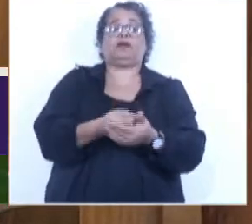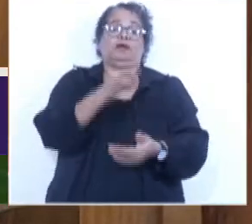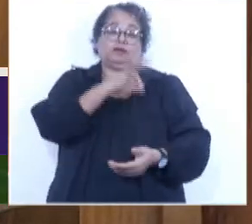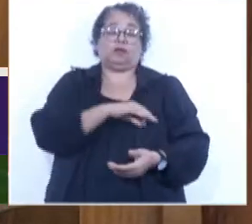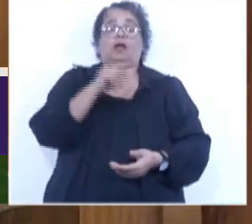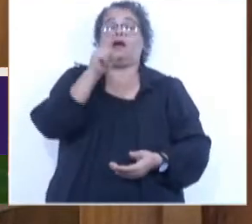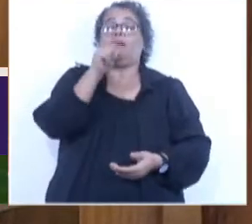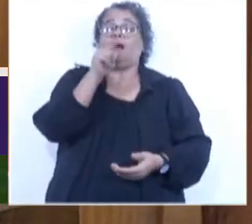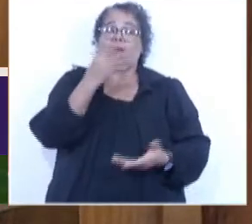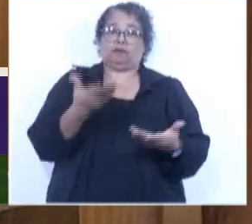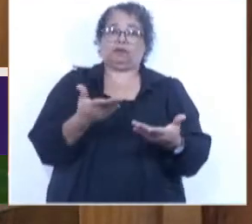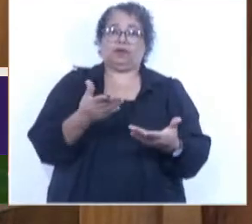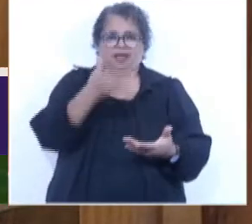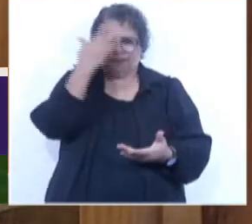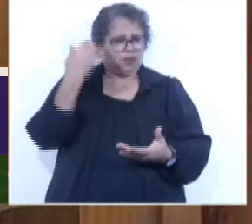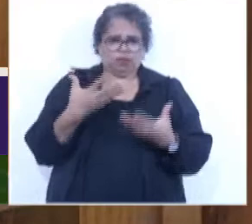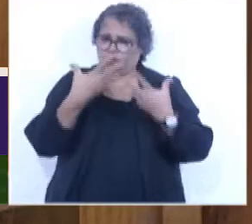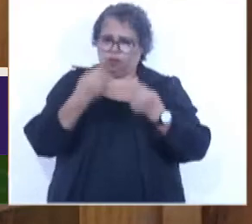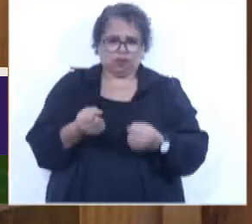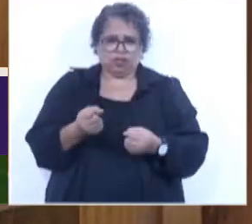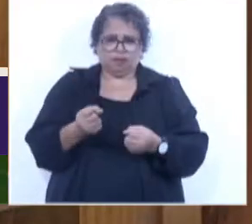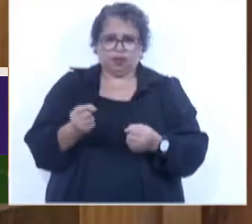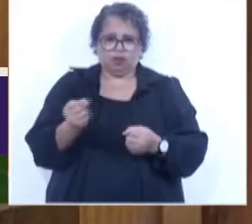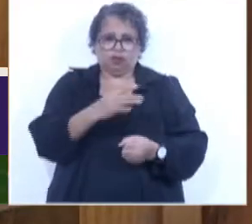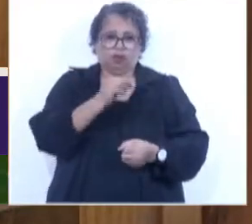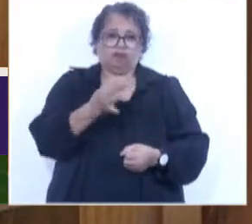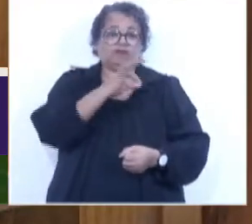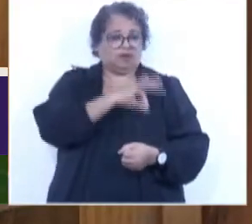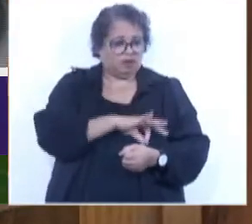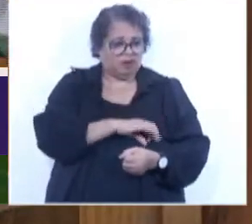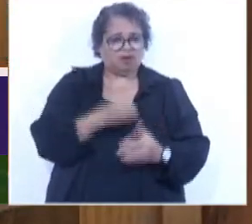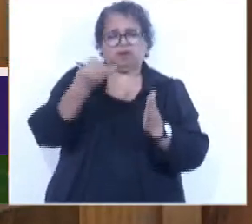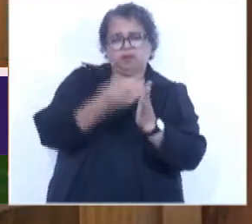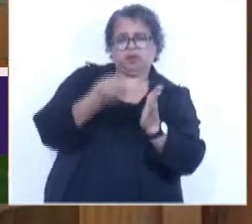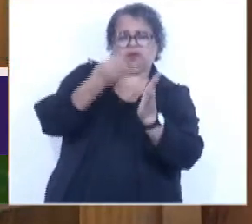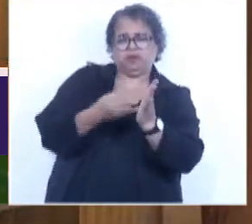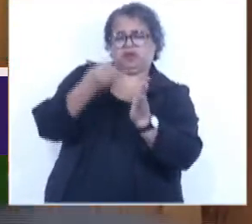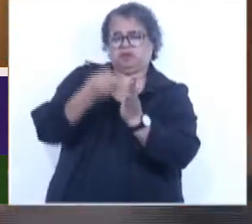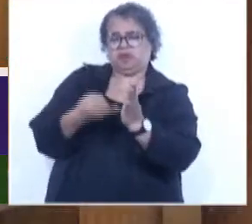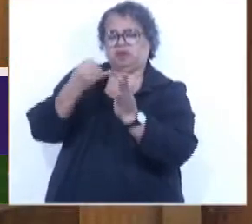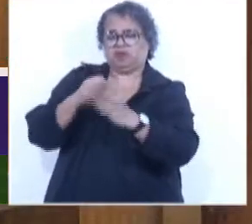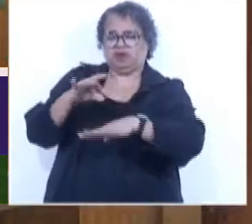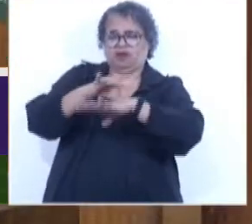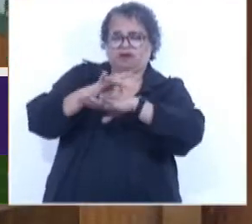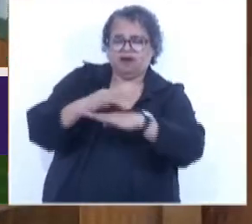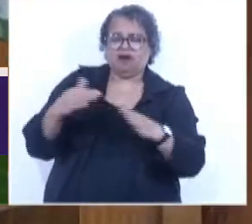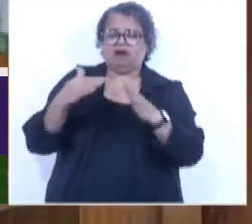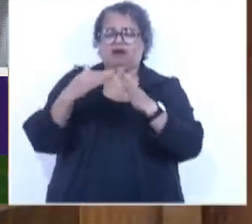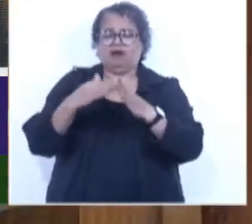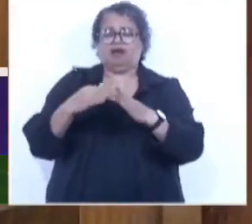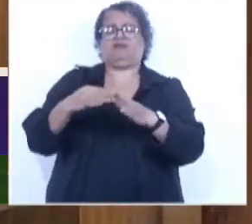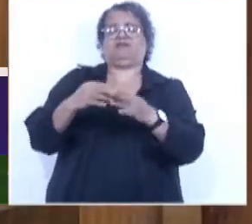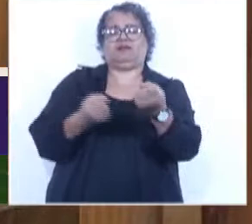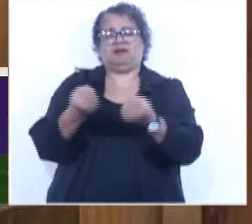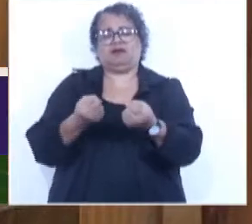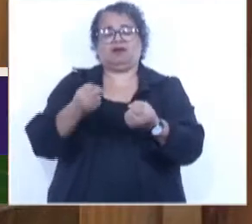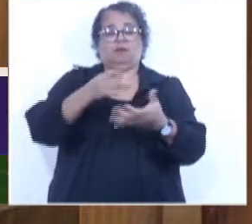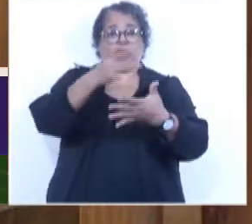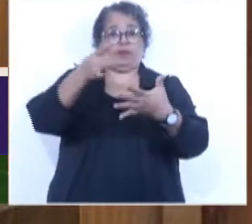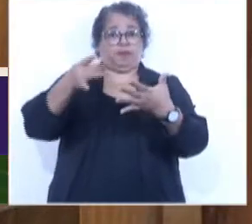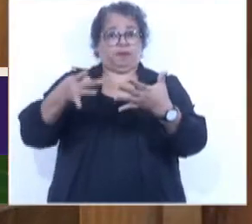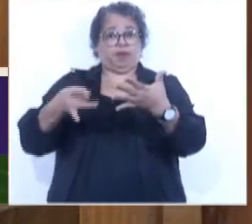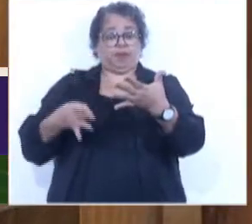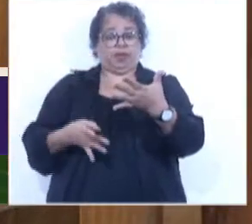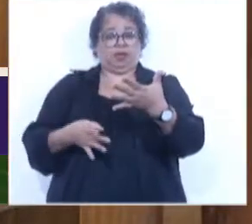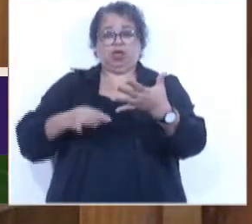o nosso povo não aguenta de tantos impostos é imposto de carro é imposto de casa é imposto de tudo quanto há é imposto em cada